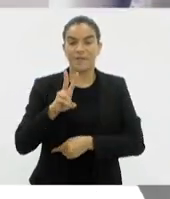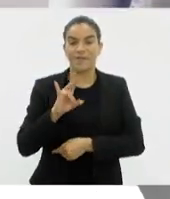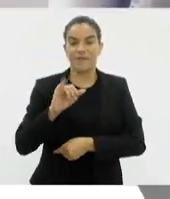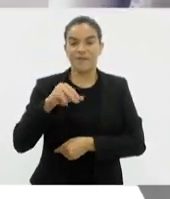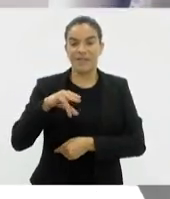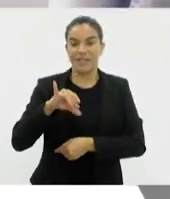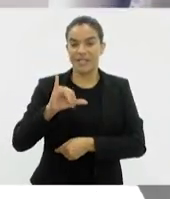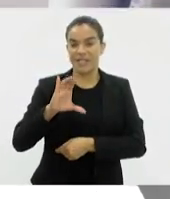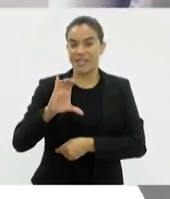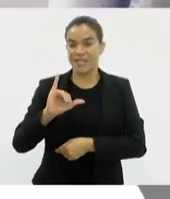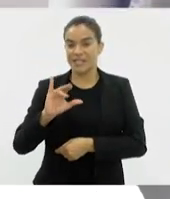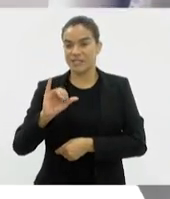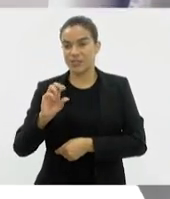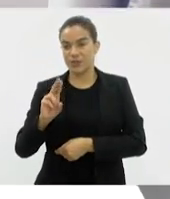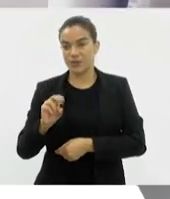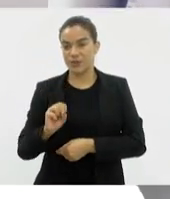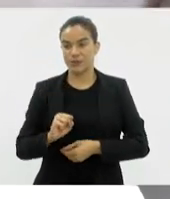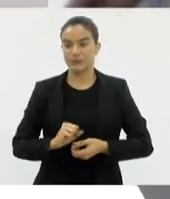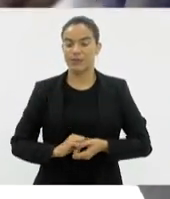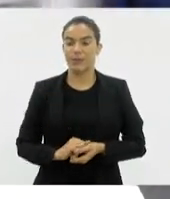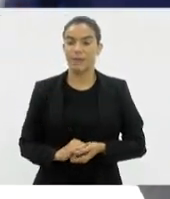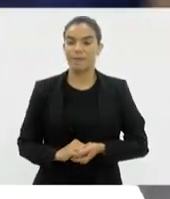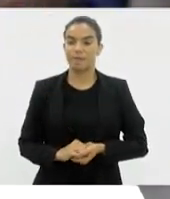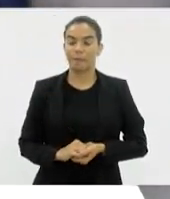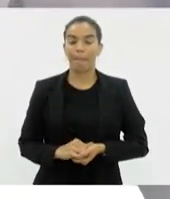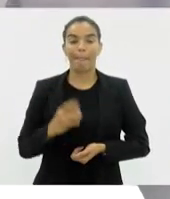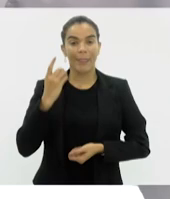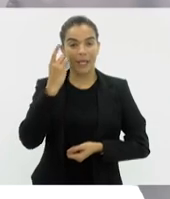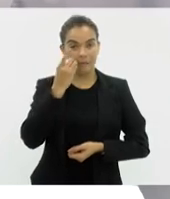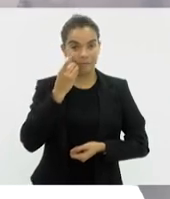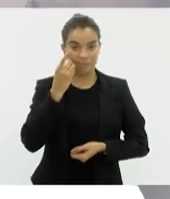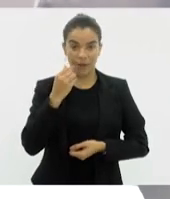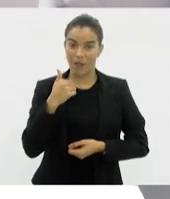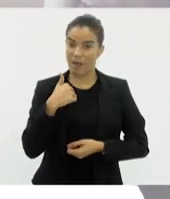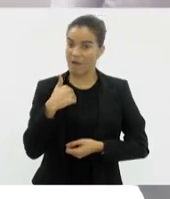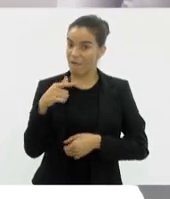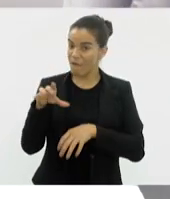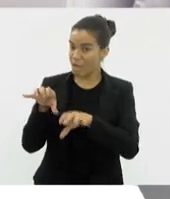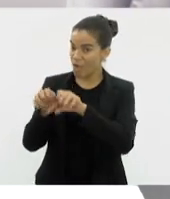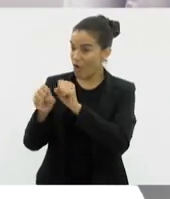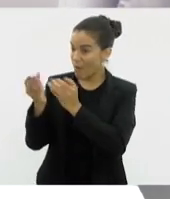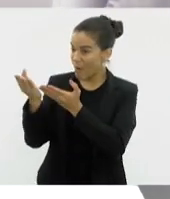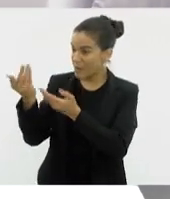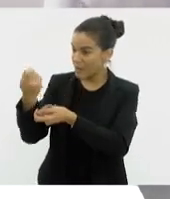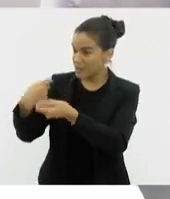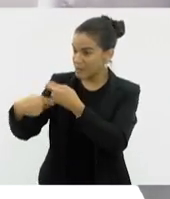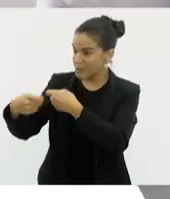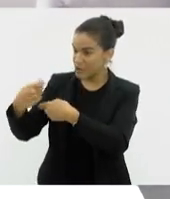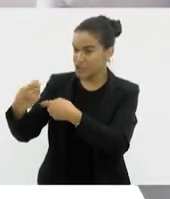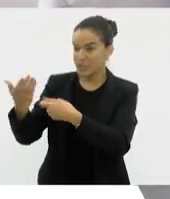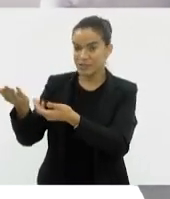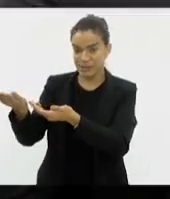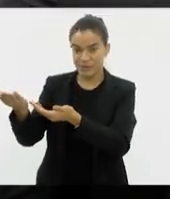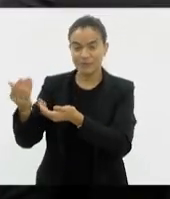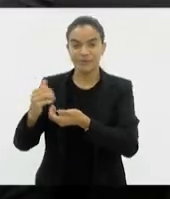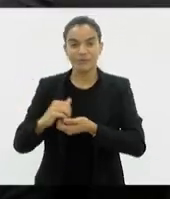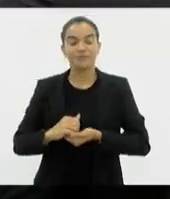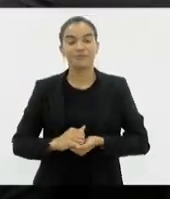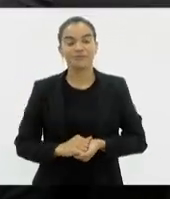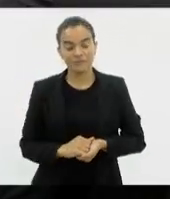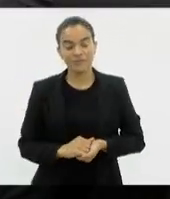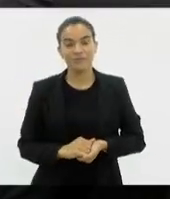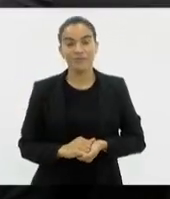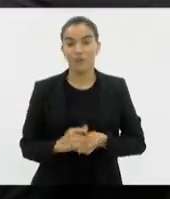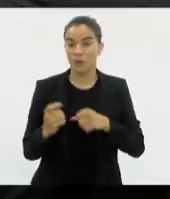Cozolino, também estou inscrito para discutir. Deputado Luiz Paulo. Formado em administração de empresa também. Deputado Luiz Paulo,